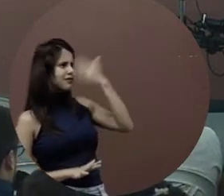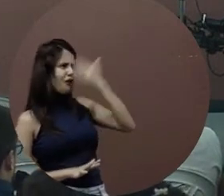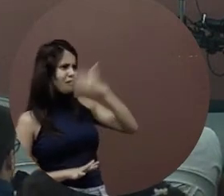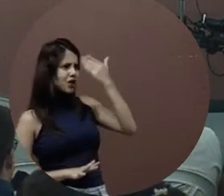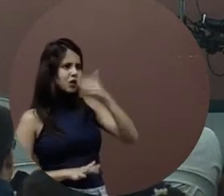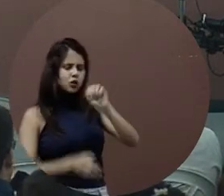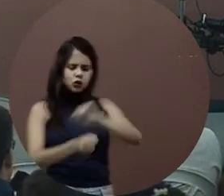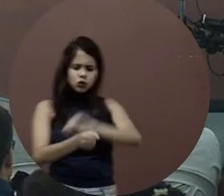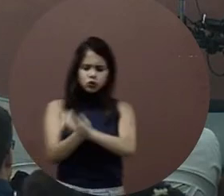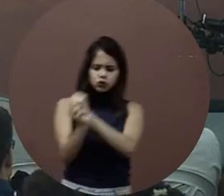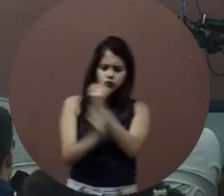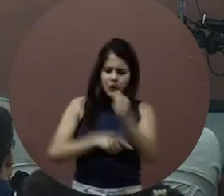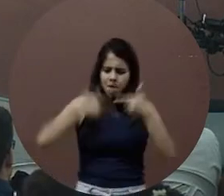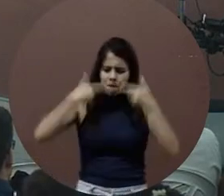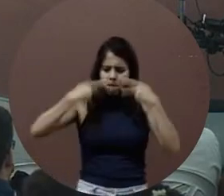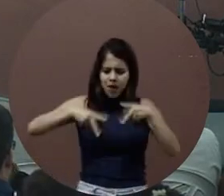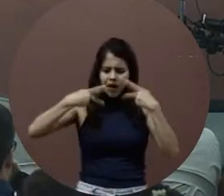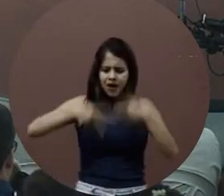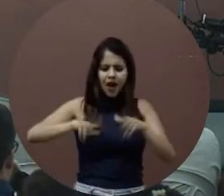viram.